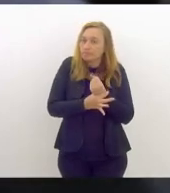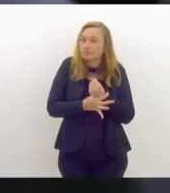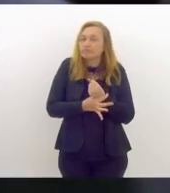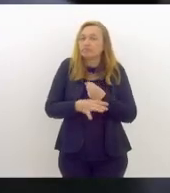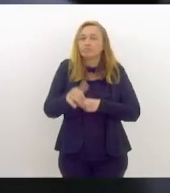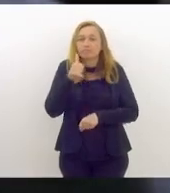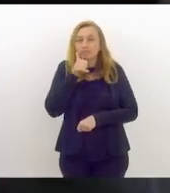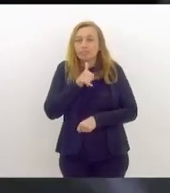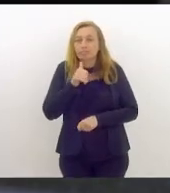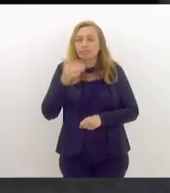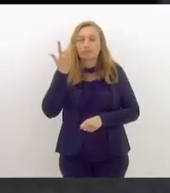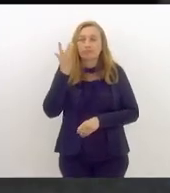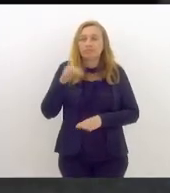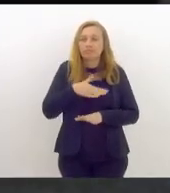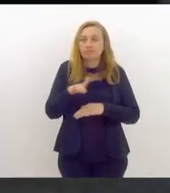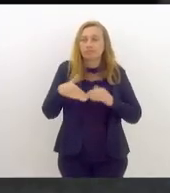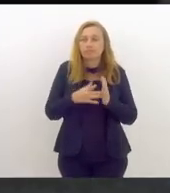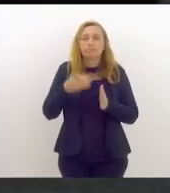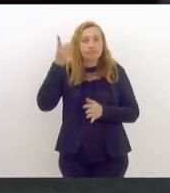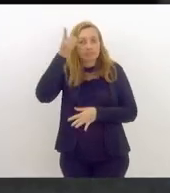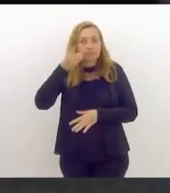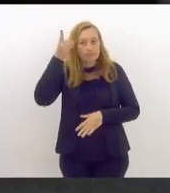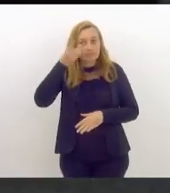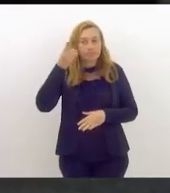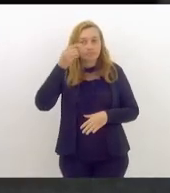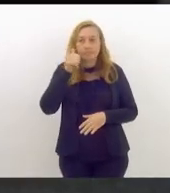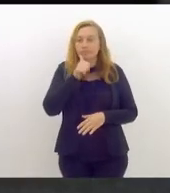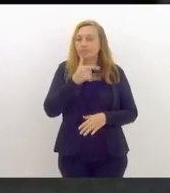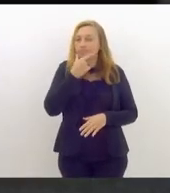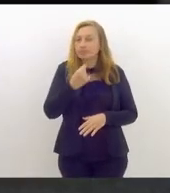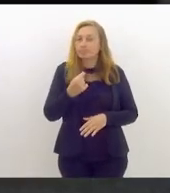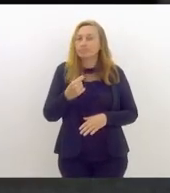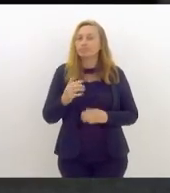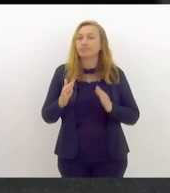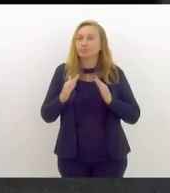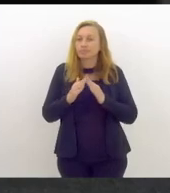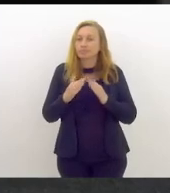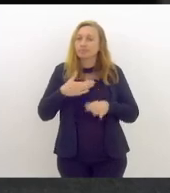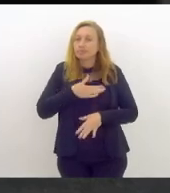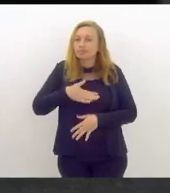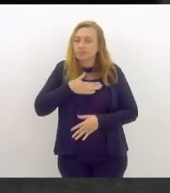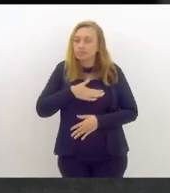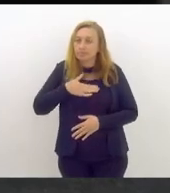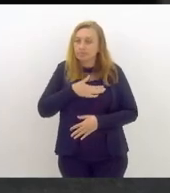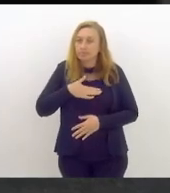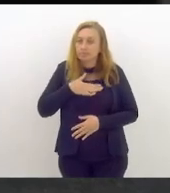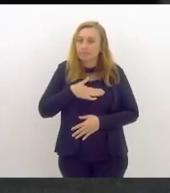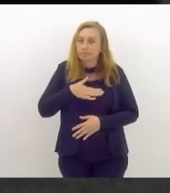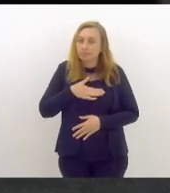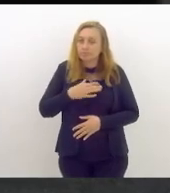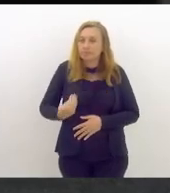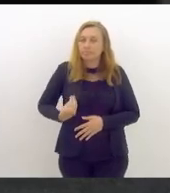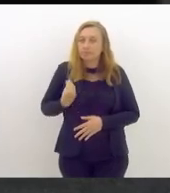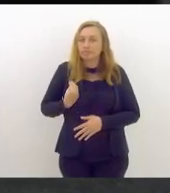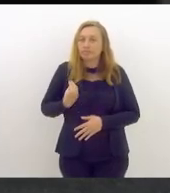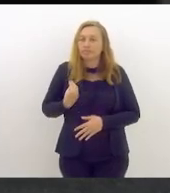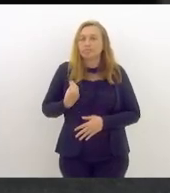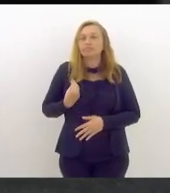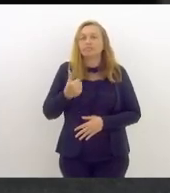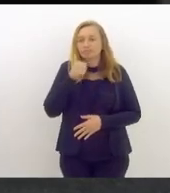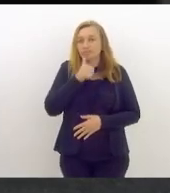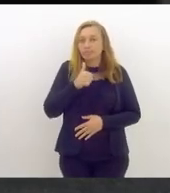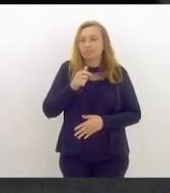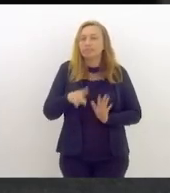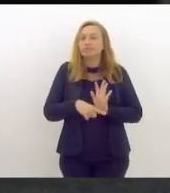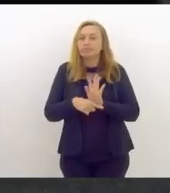que todos os deputados e deputadas dessa casa, principalmente os homens, gostaram muito da participação das mulheres, e nós